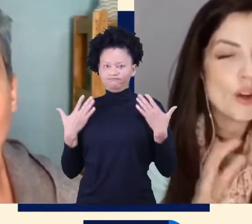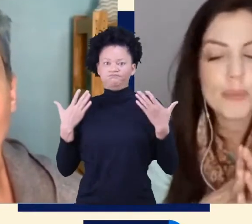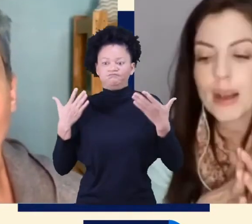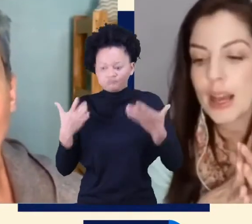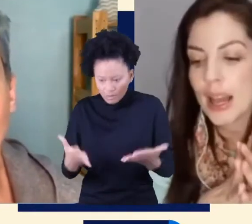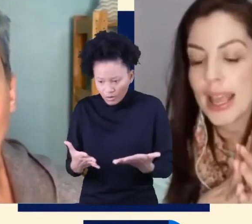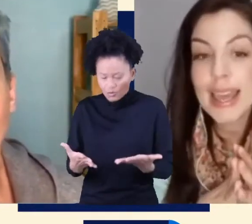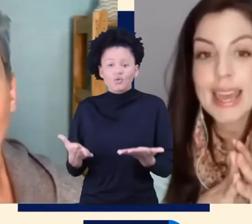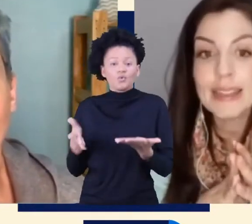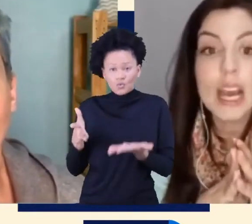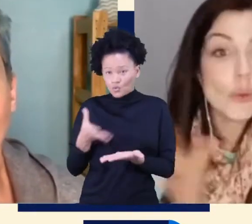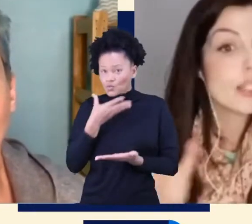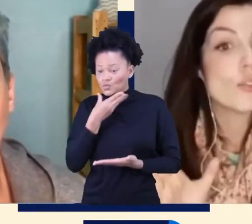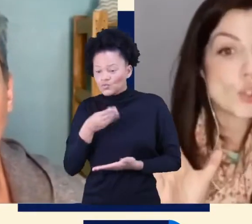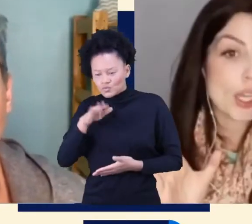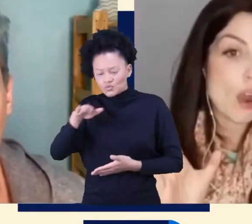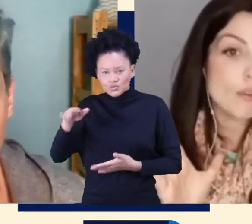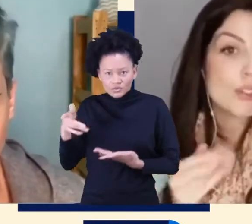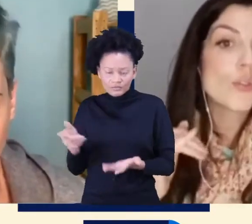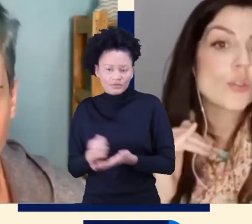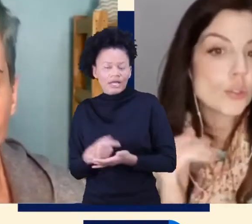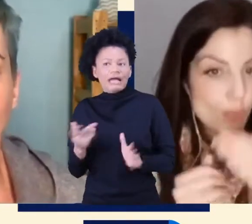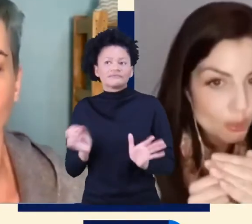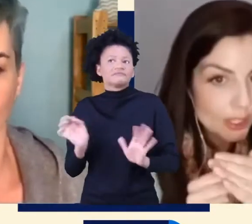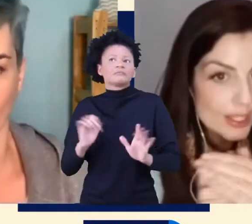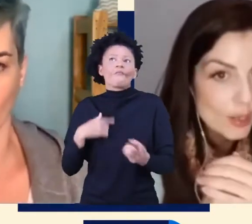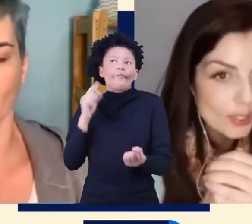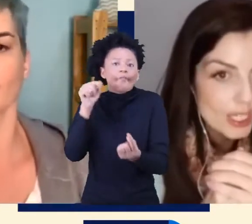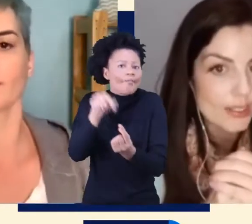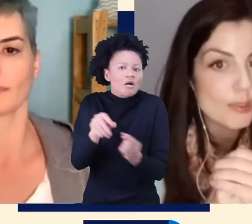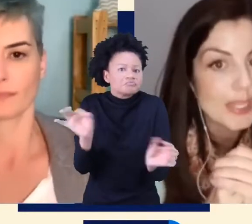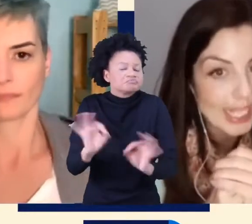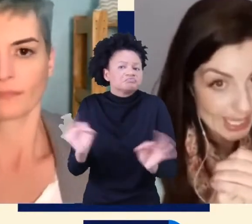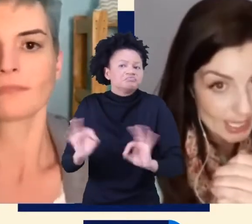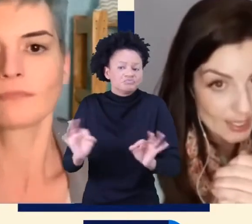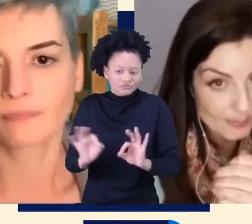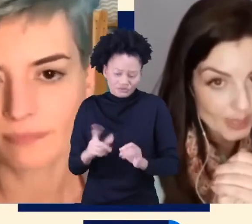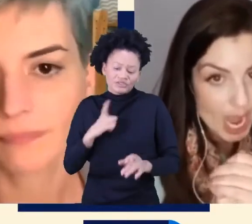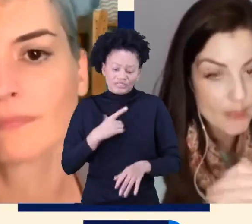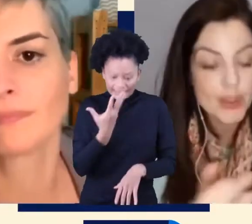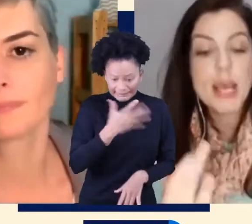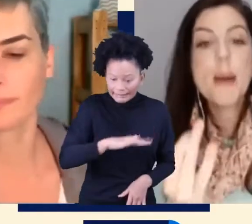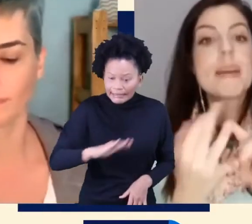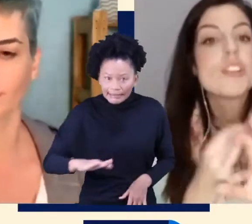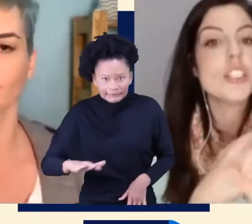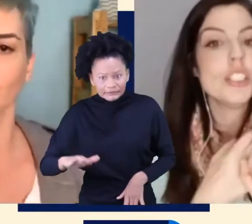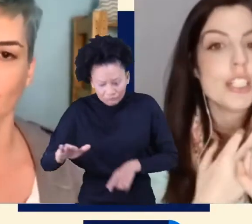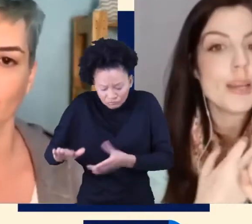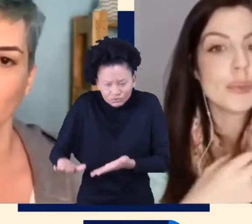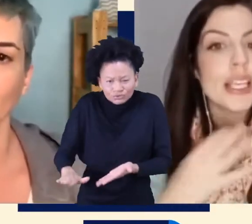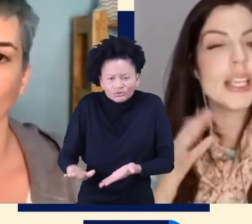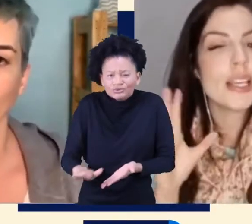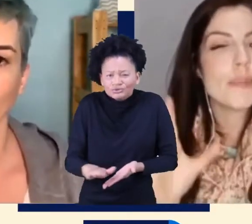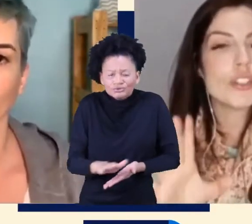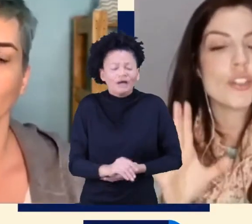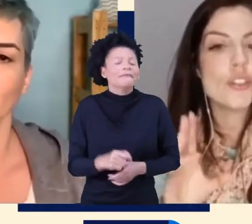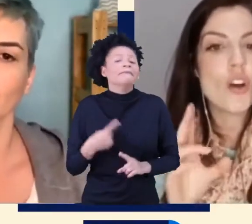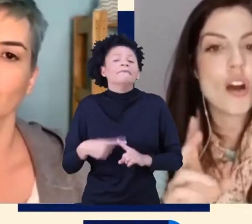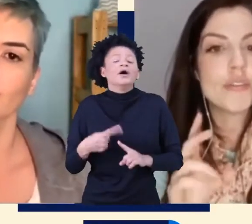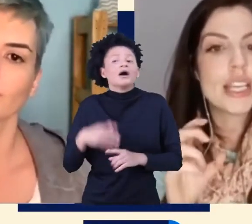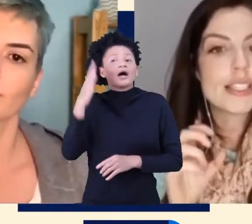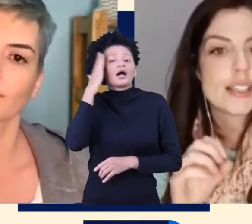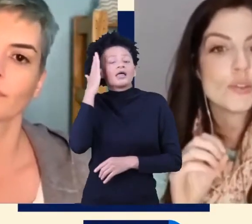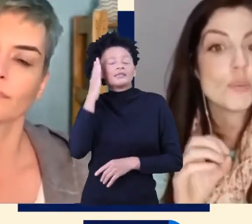que de forma não intencional. Isso costuma acontecer com crianças pequenas, tá? Para a gente entender por que ali a partir